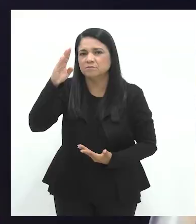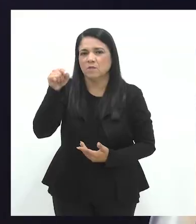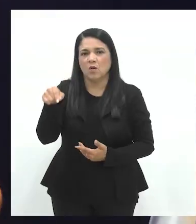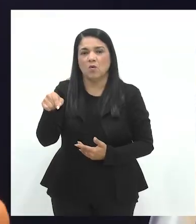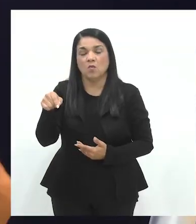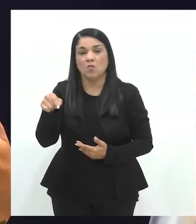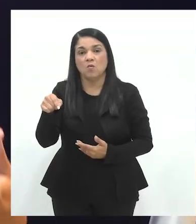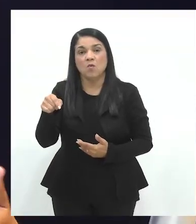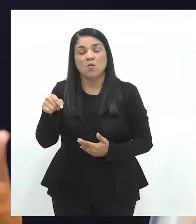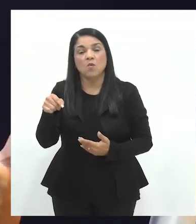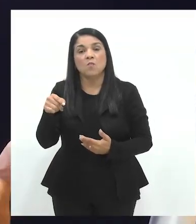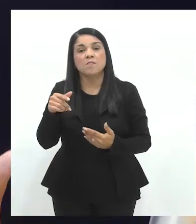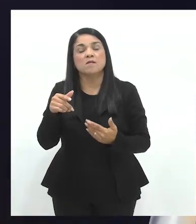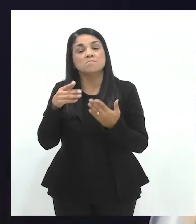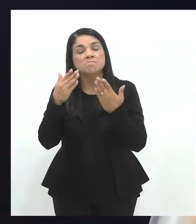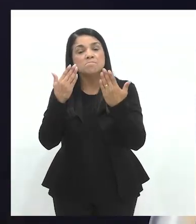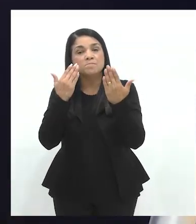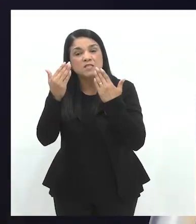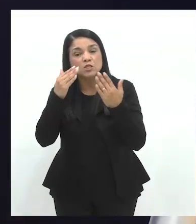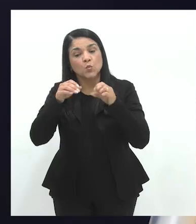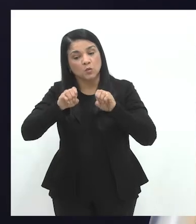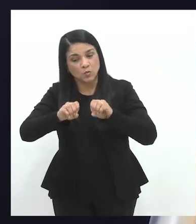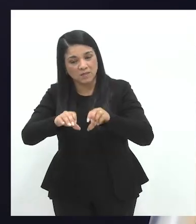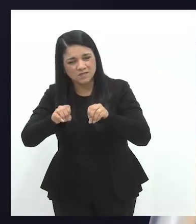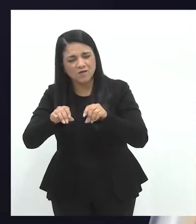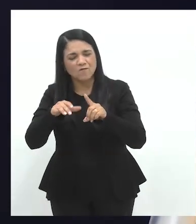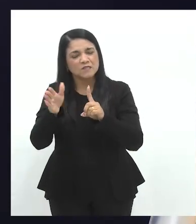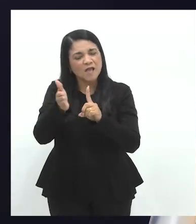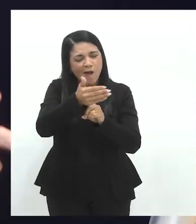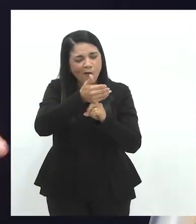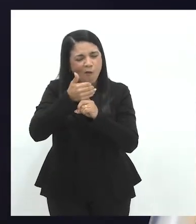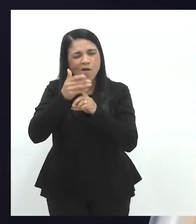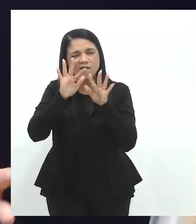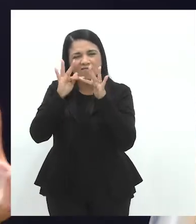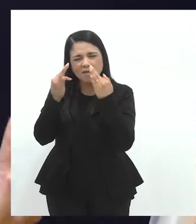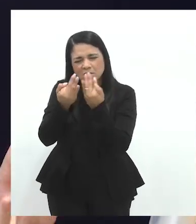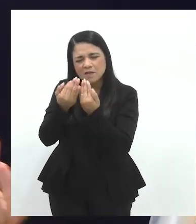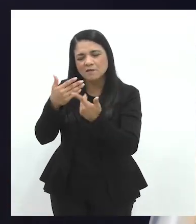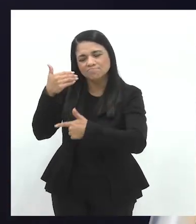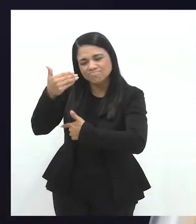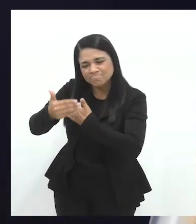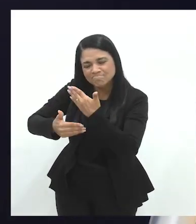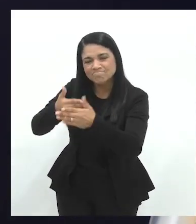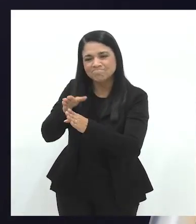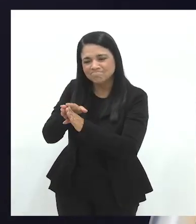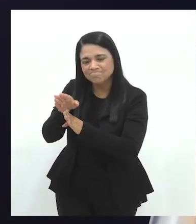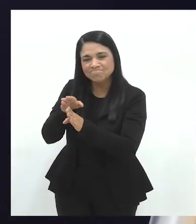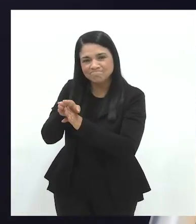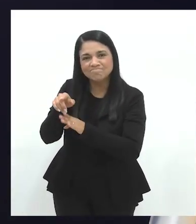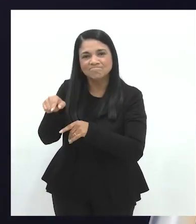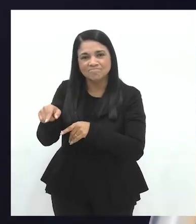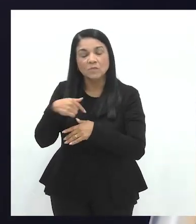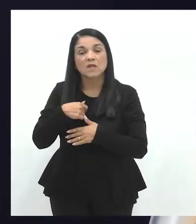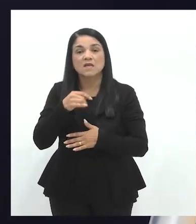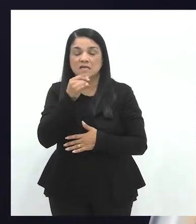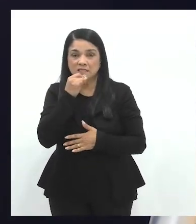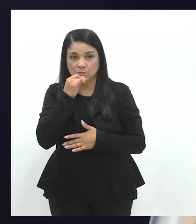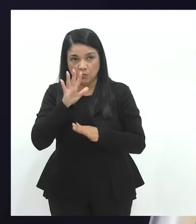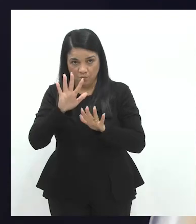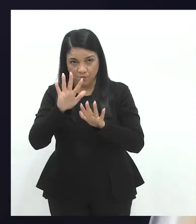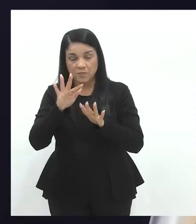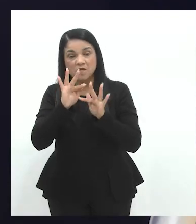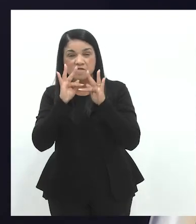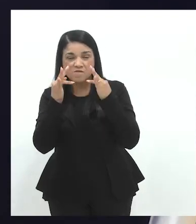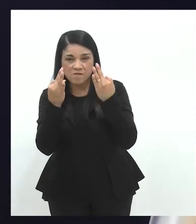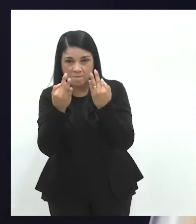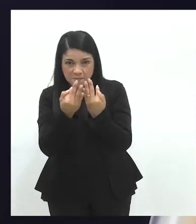Essencial. E uma psicoeducação, é quando você vai com todo jeito trabalhando aquela família. Eu gosto de dar um exemplo de uma